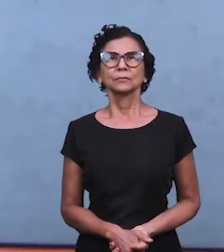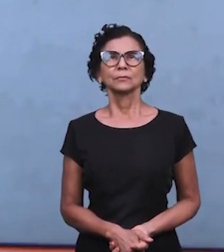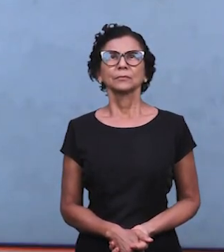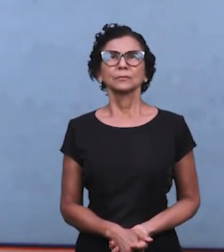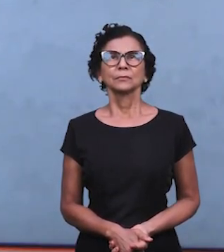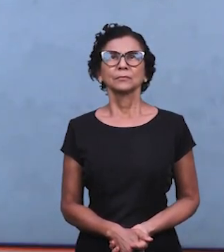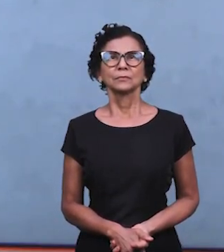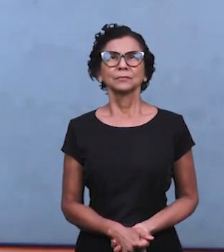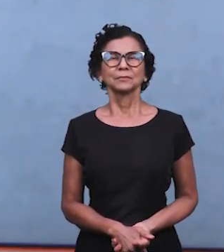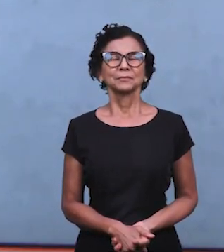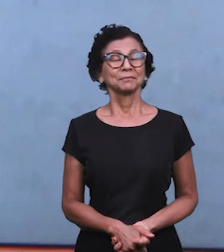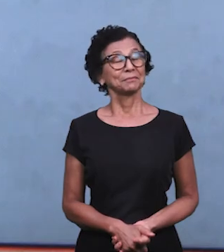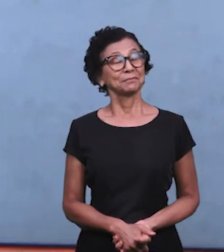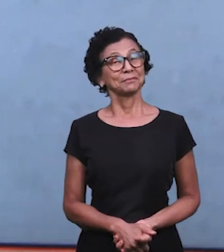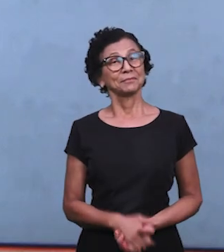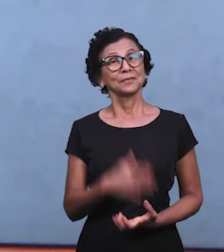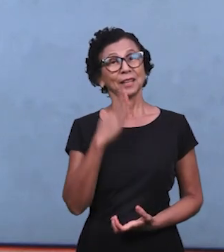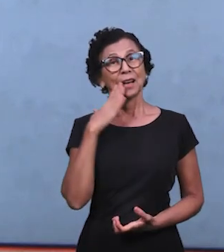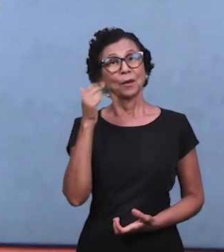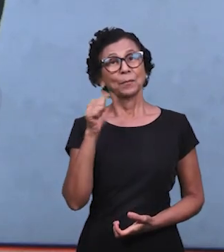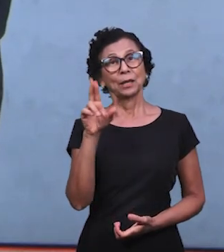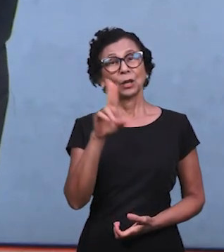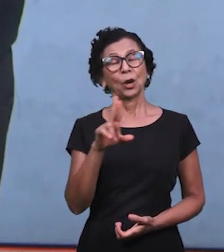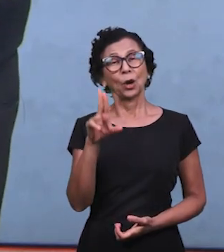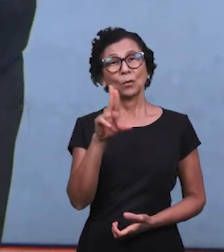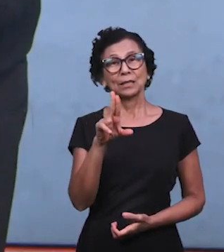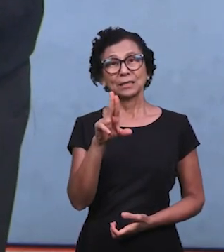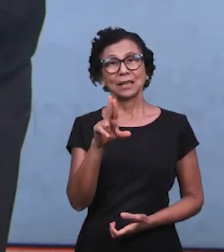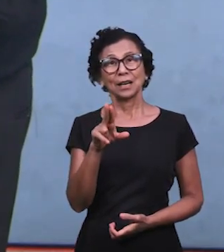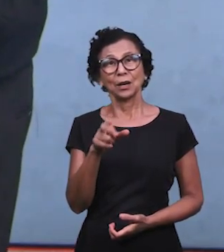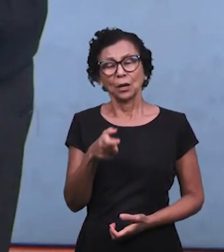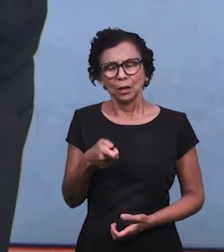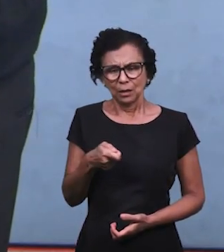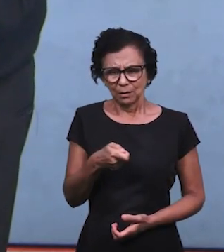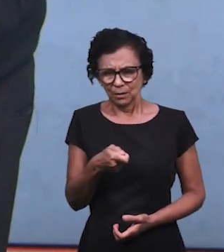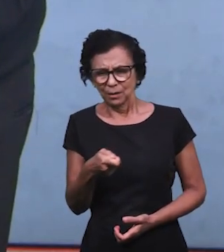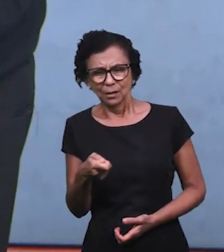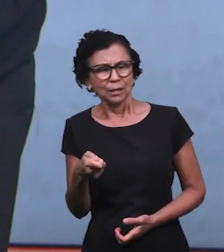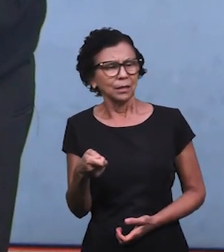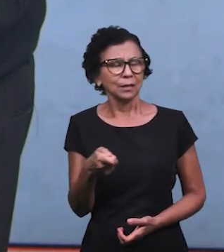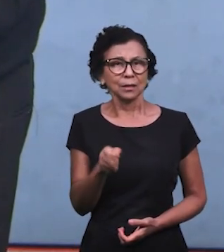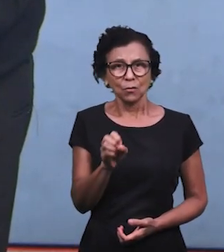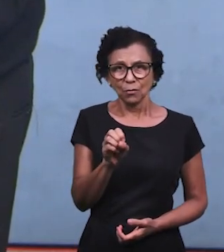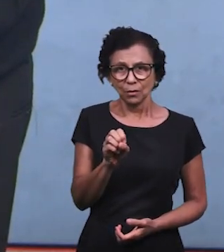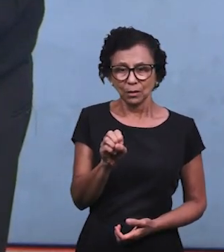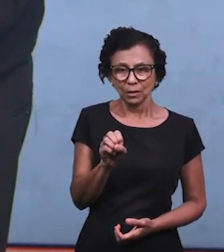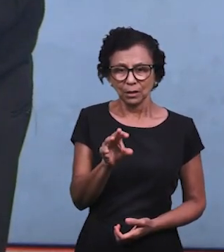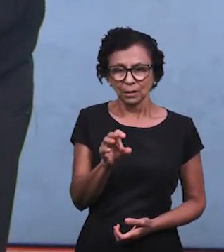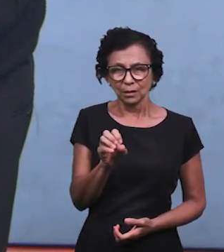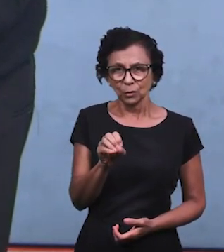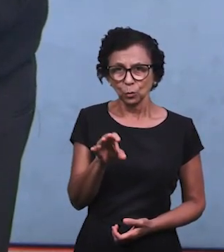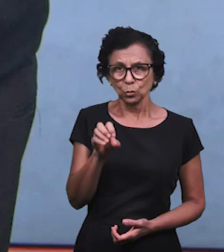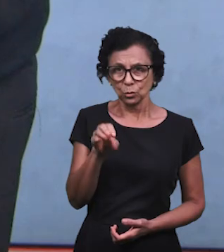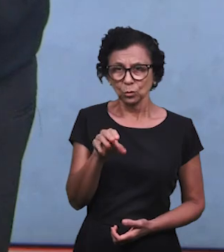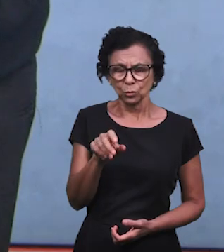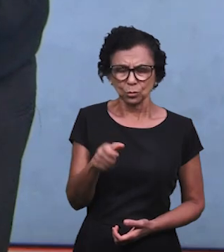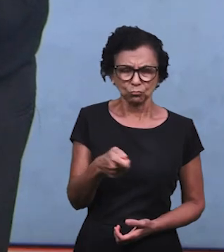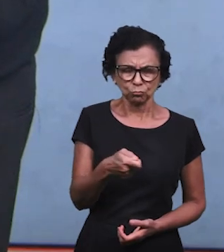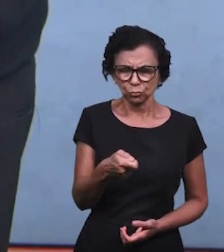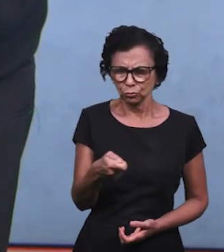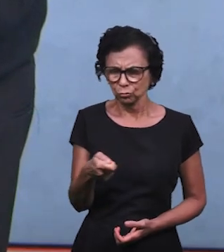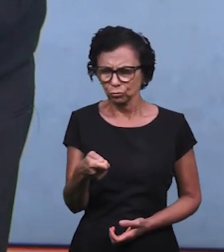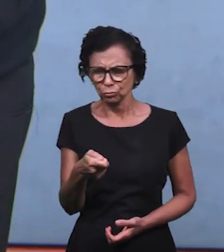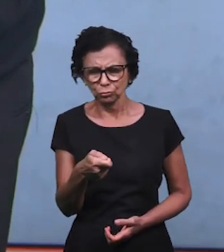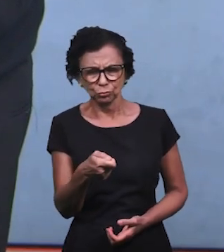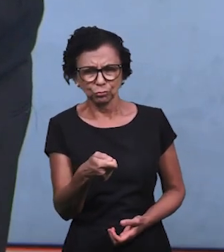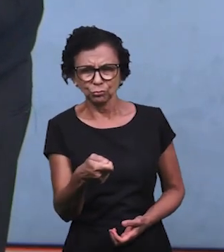era melhor fazer com a lanterna, hein? Mais fácil. Mais fácil, né? Bem mais fácil. Com a lanterna. Imagina ter que fazer isso aqui todo dia pra acender